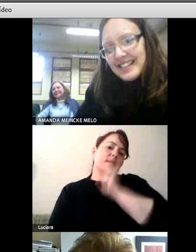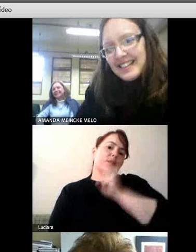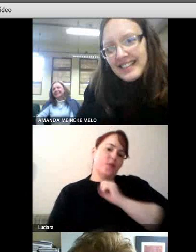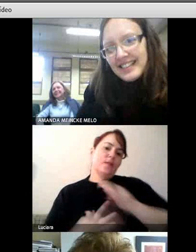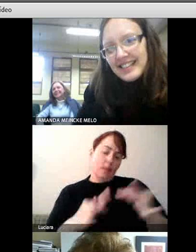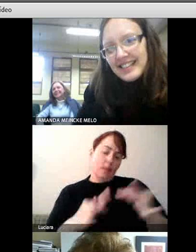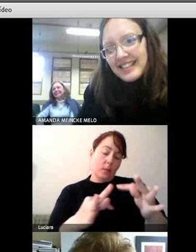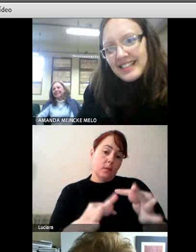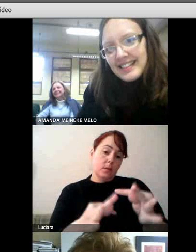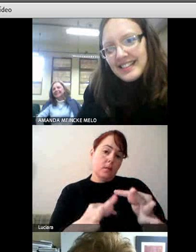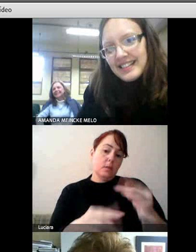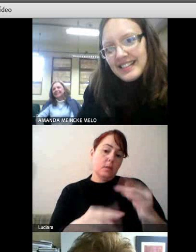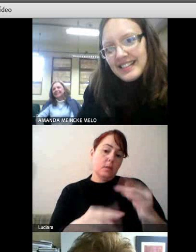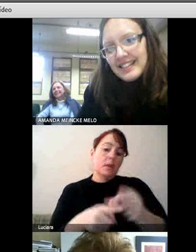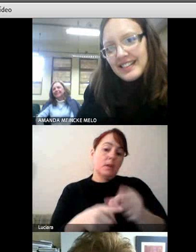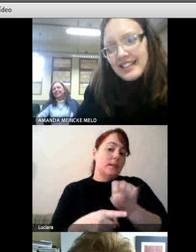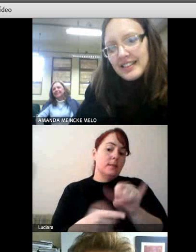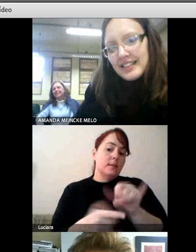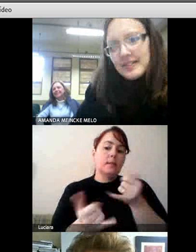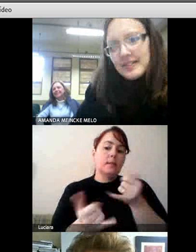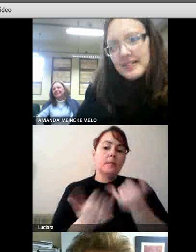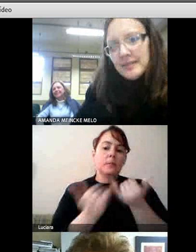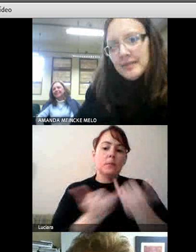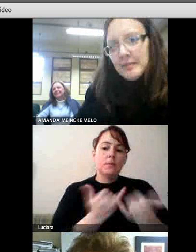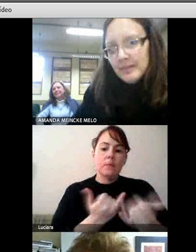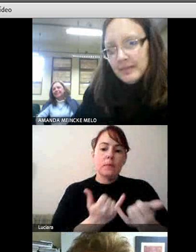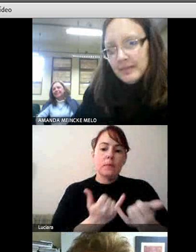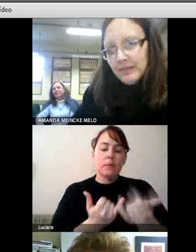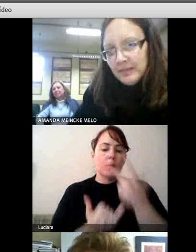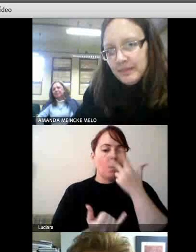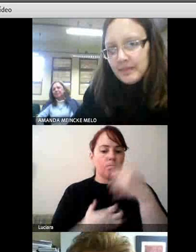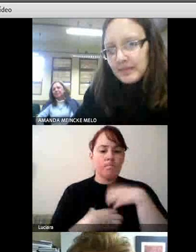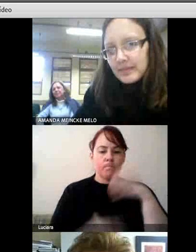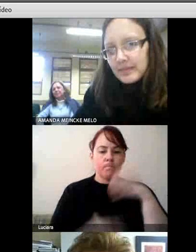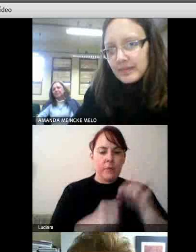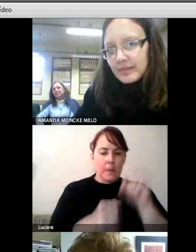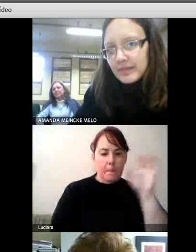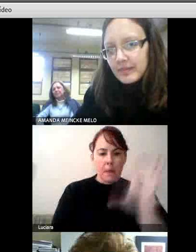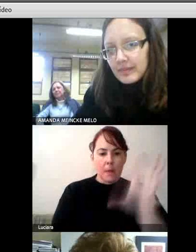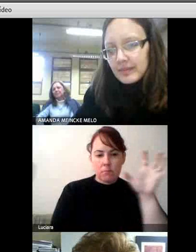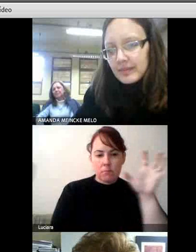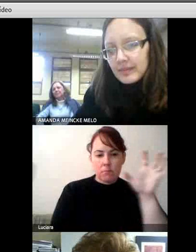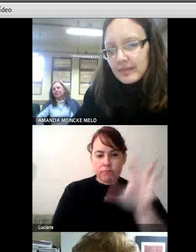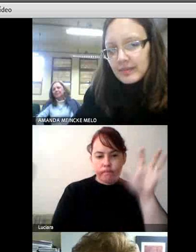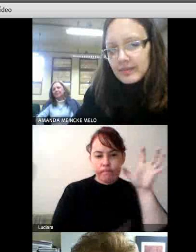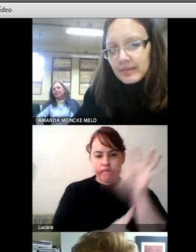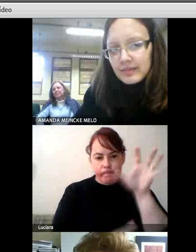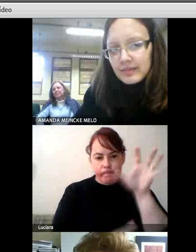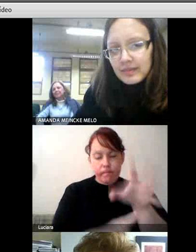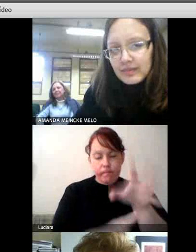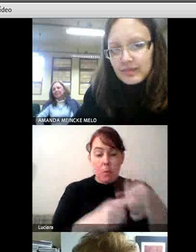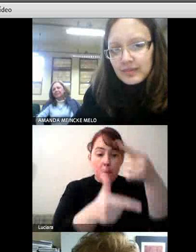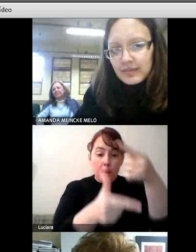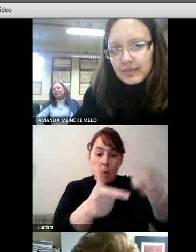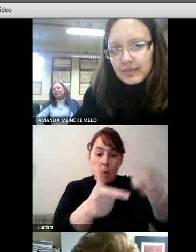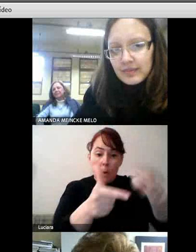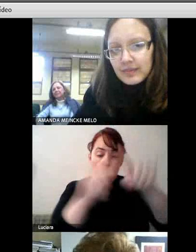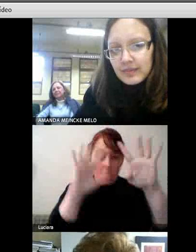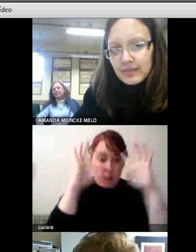temos medo de usar a tecnologia e de aprender. Esse trabalho tem que ser discutido dentro